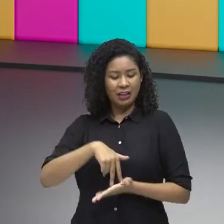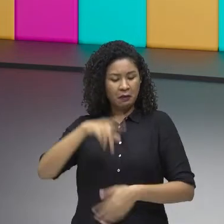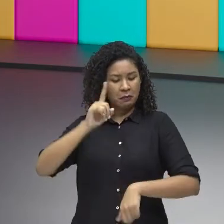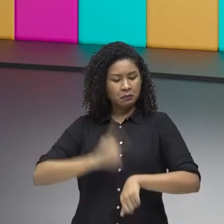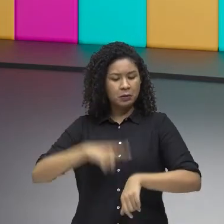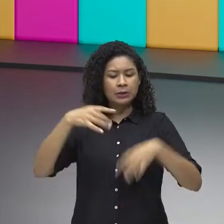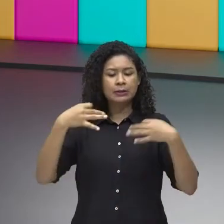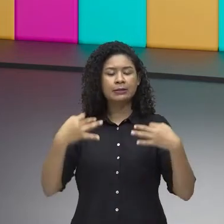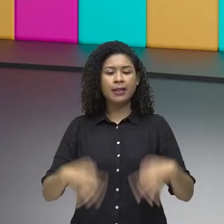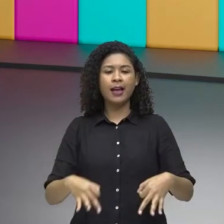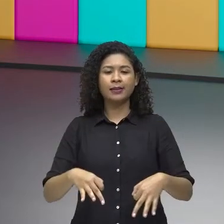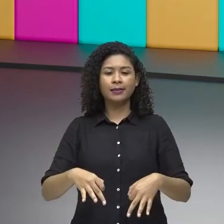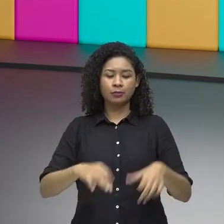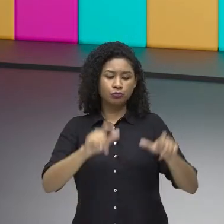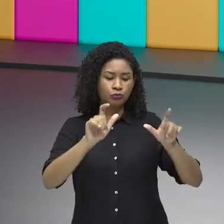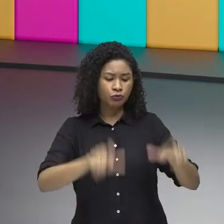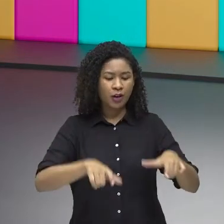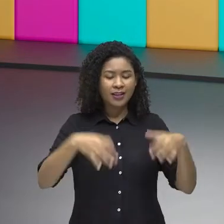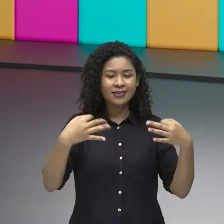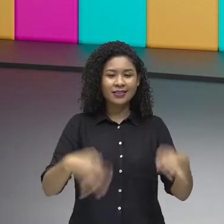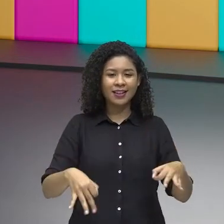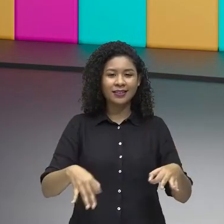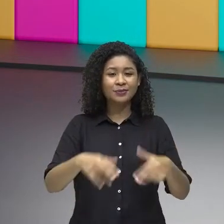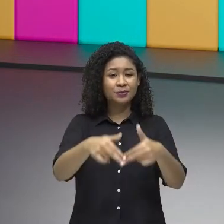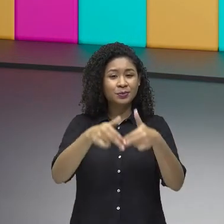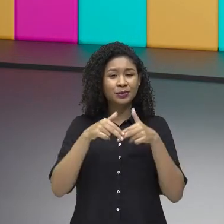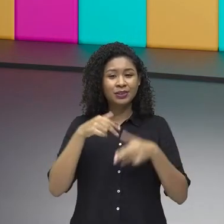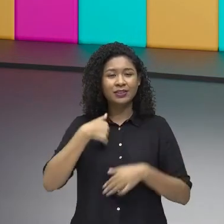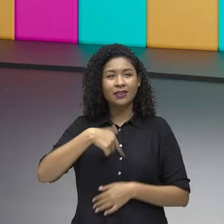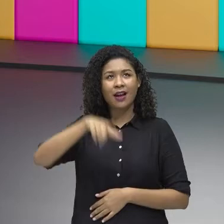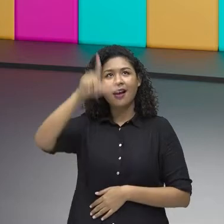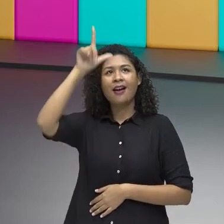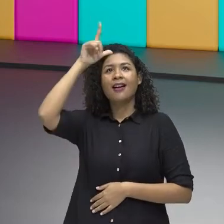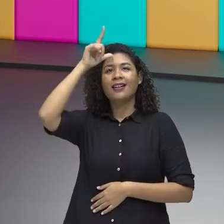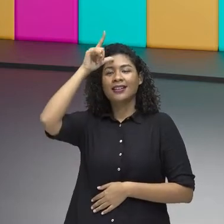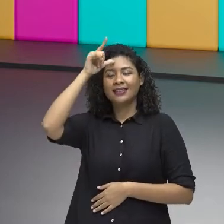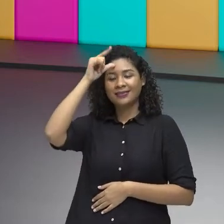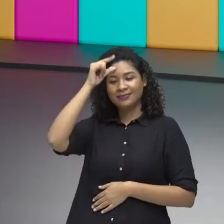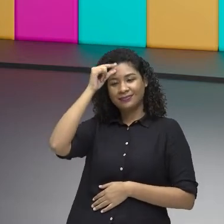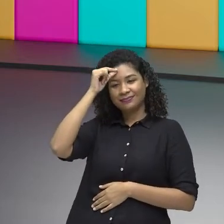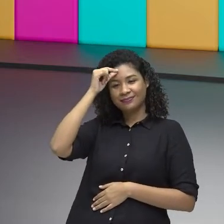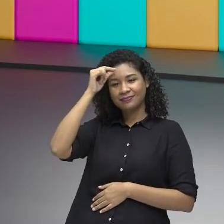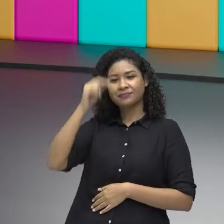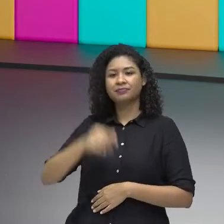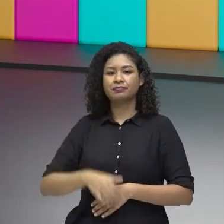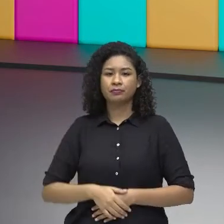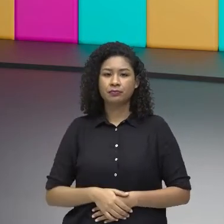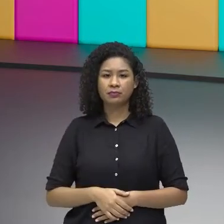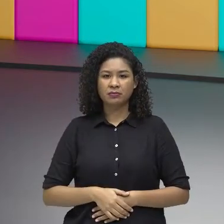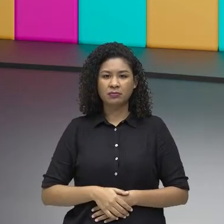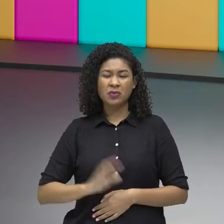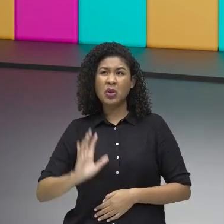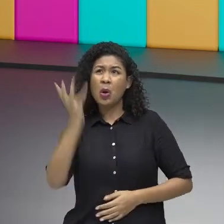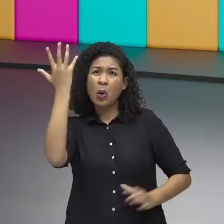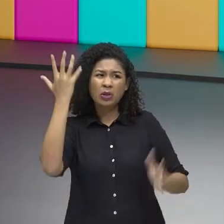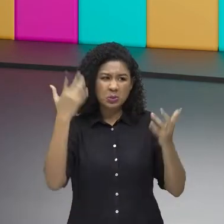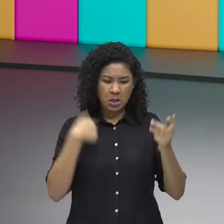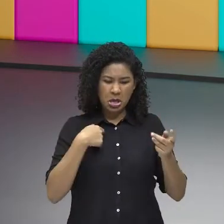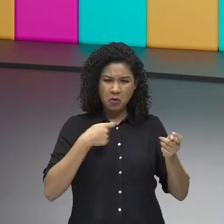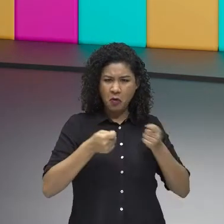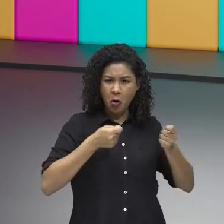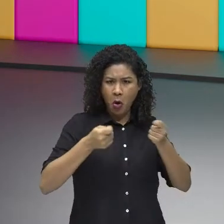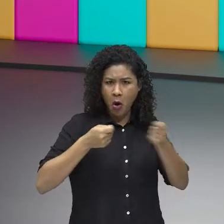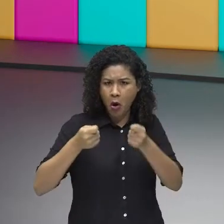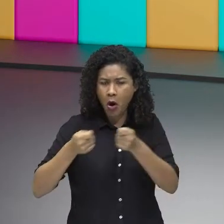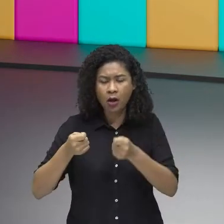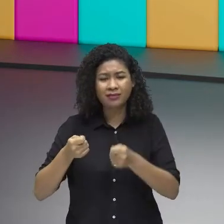certa, então eu pude relaxar. Nós não podemos controlar o que nos acontece, né? A gente pode